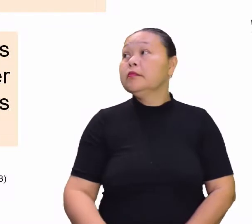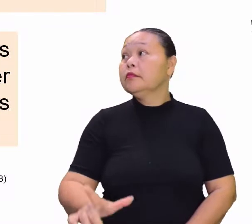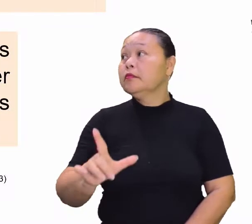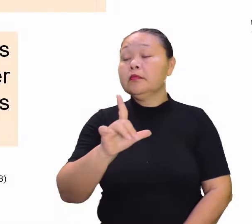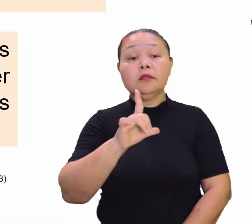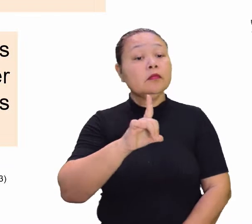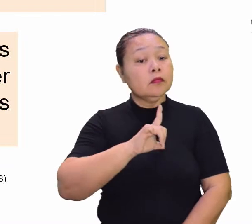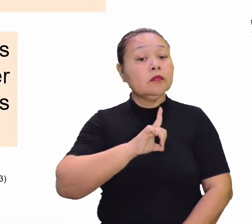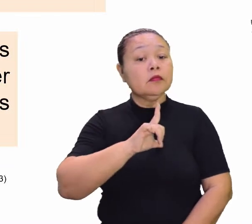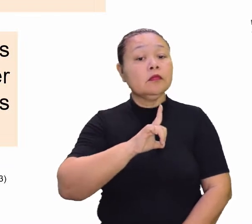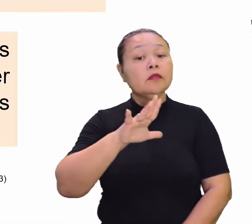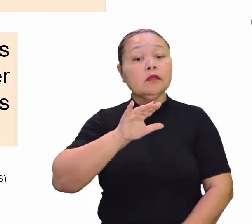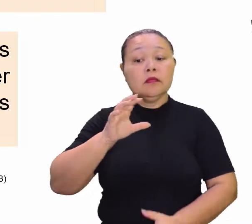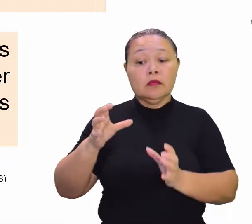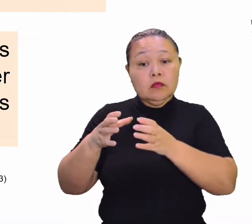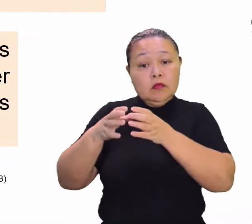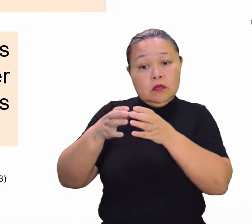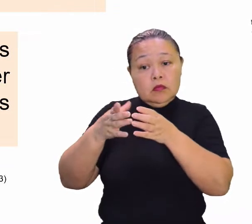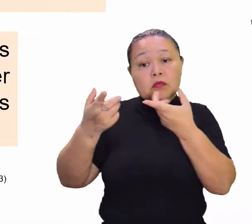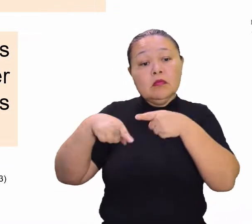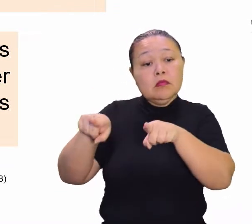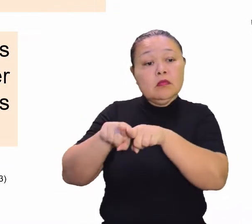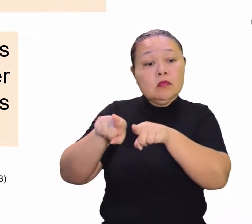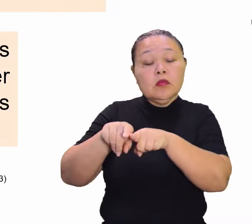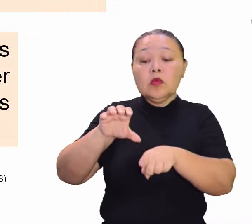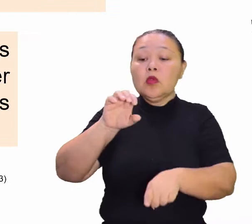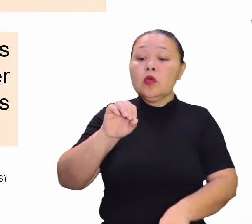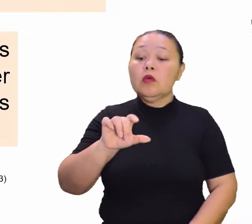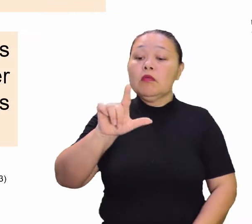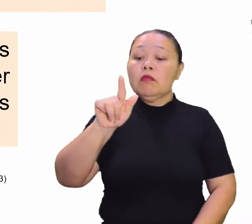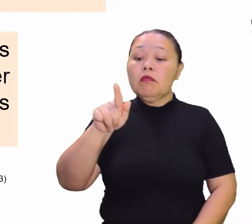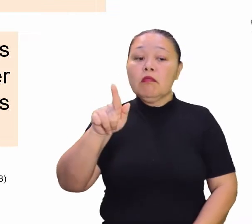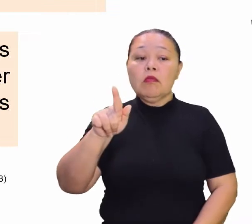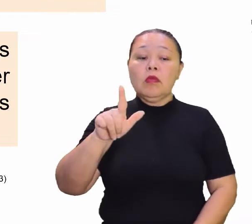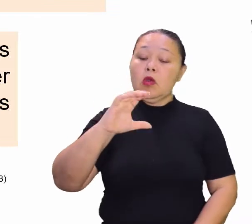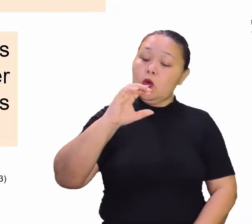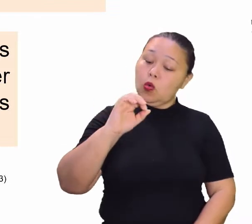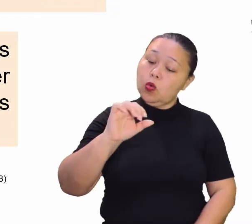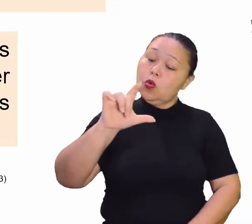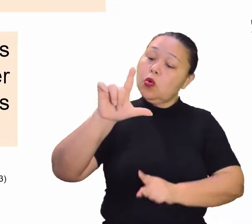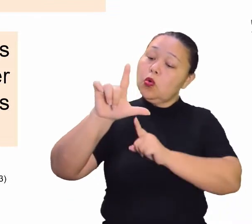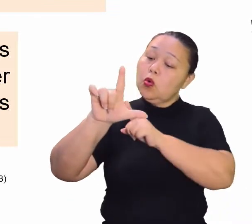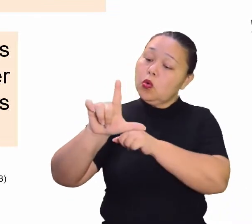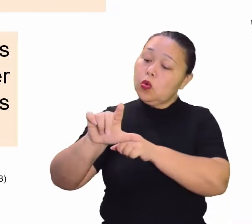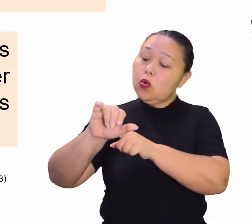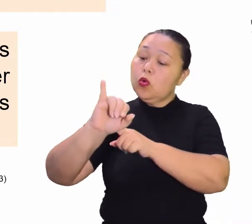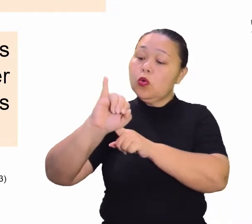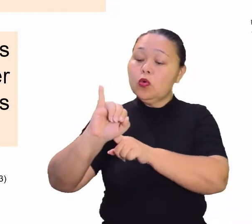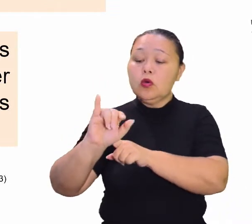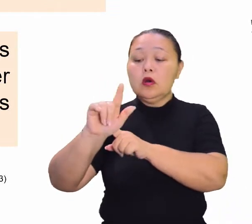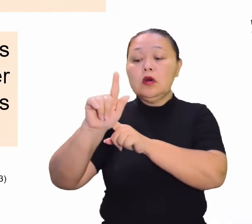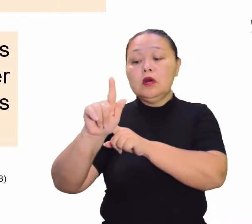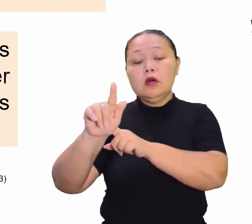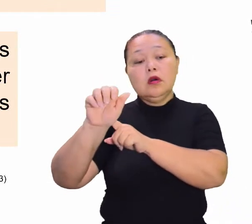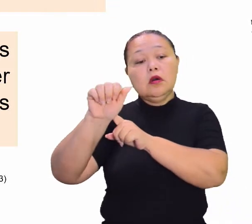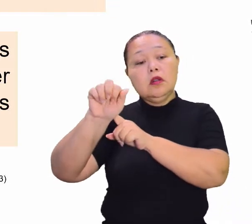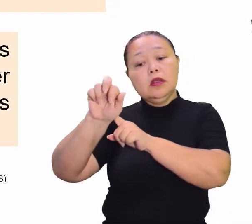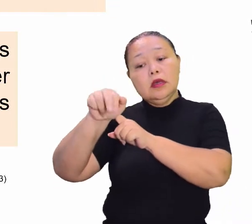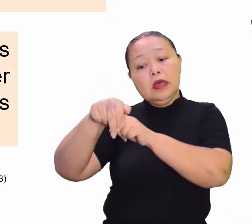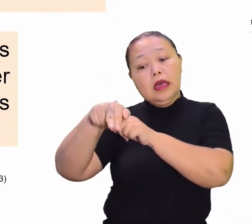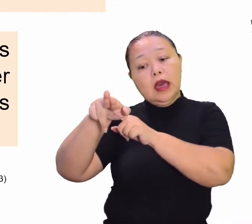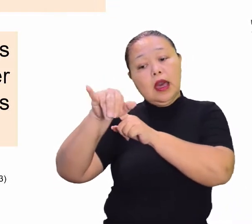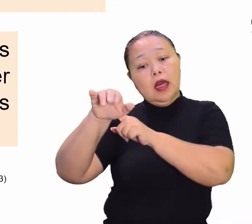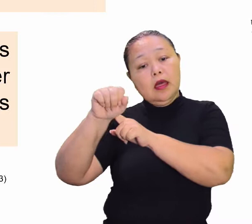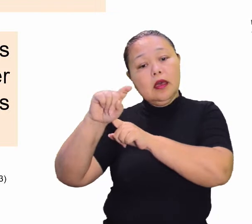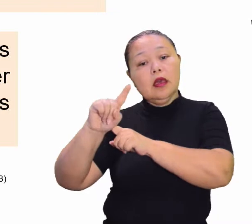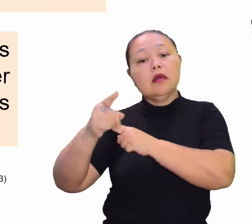Em muitos casos, essas elites, também chamadas de oligarquias, se mantiveram no poder por meio de governos